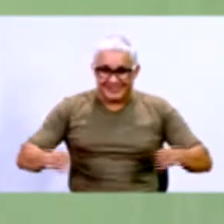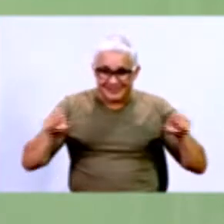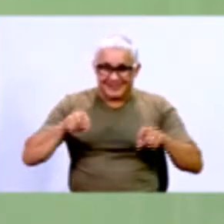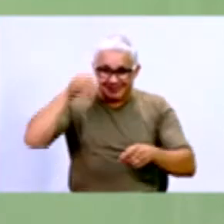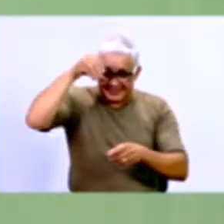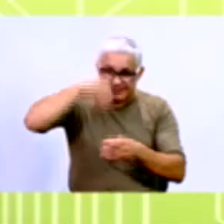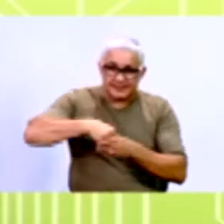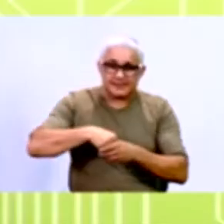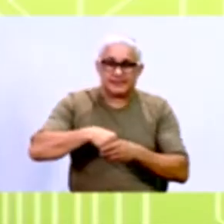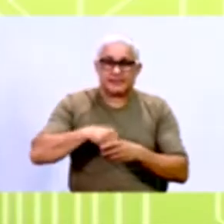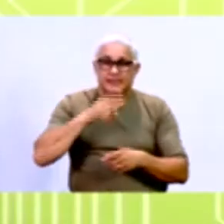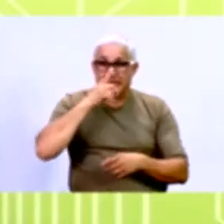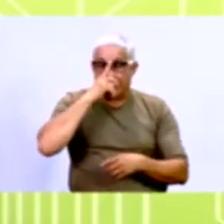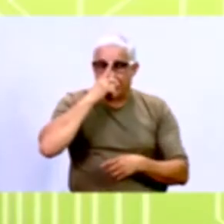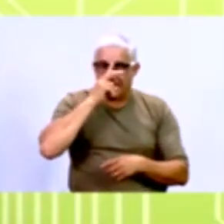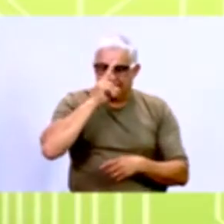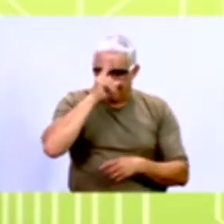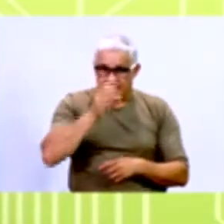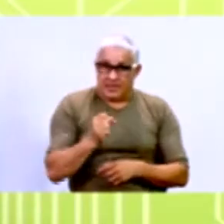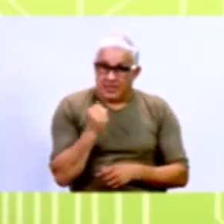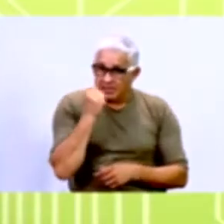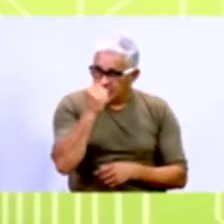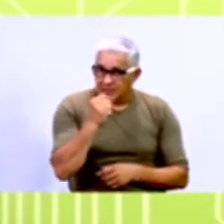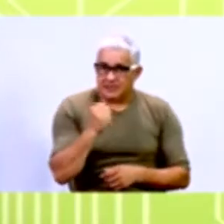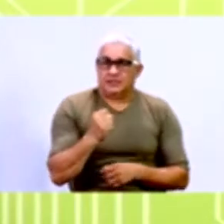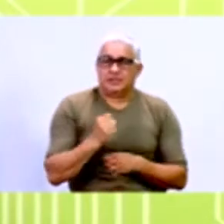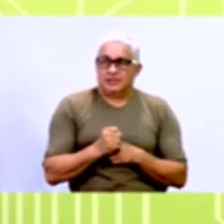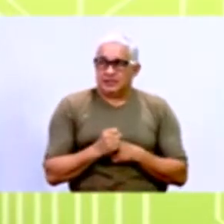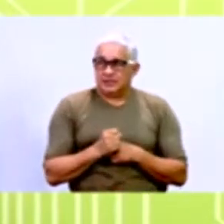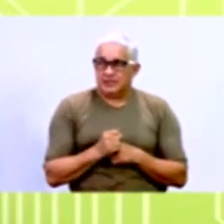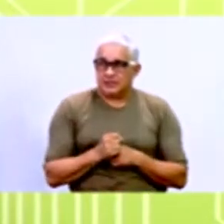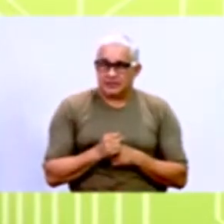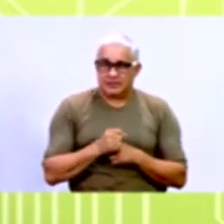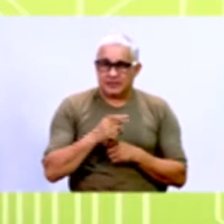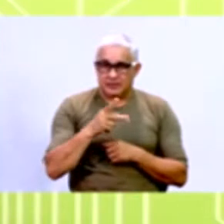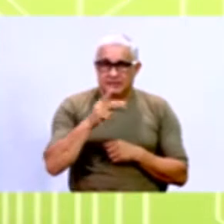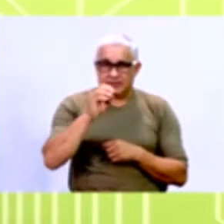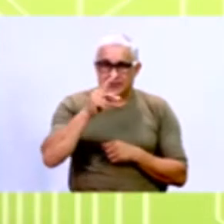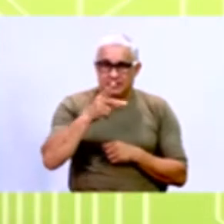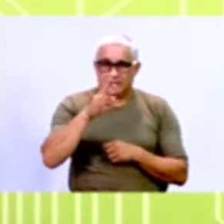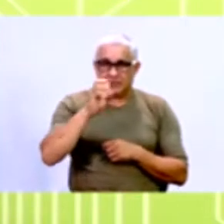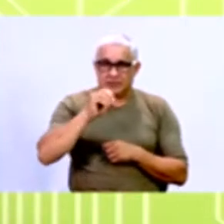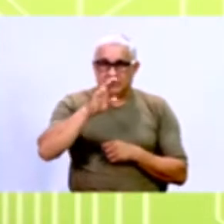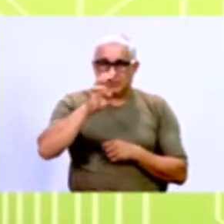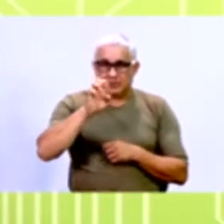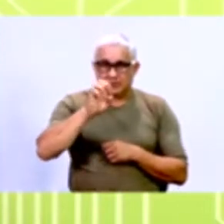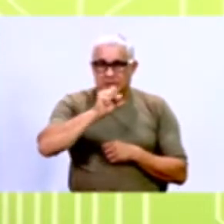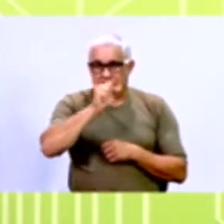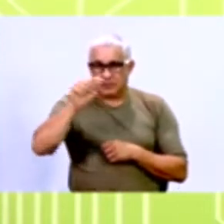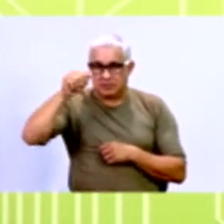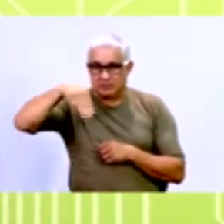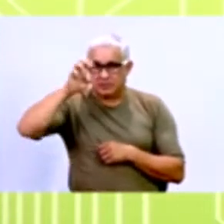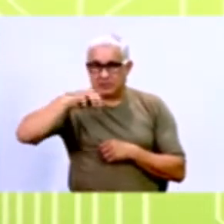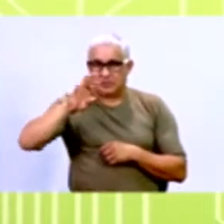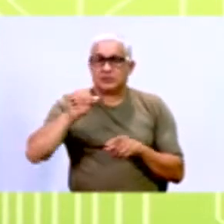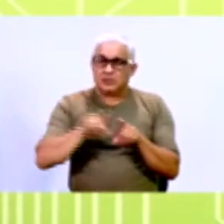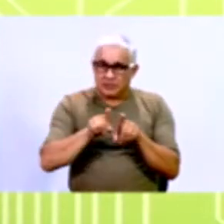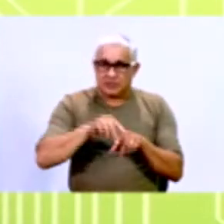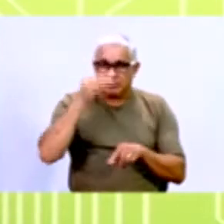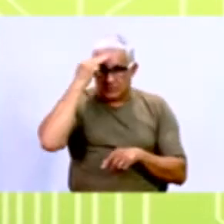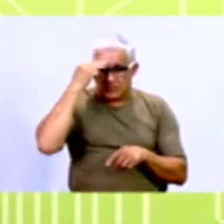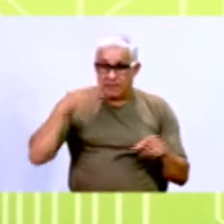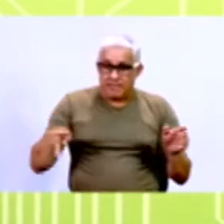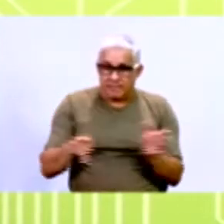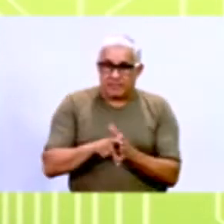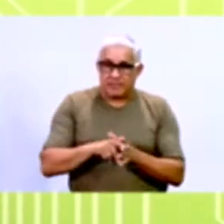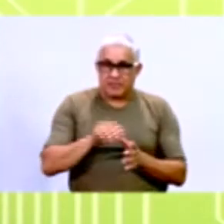de um computador bem mais potente de processamento e de memória para poder editar um arquivo nesse